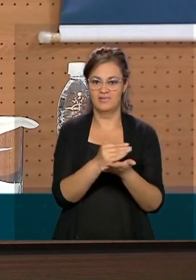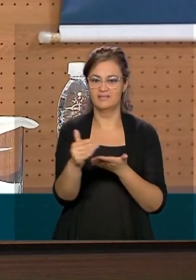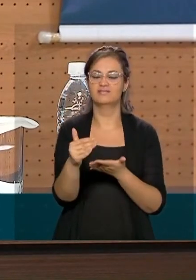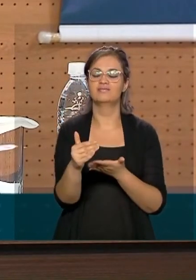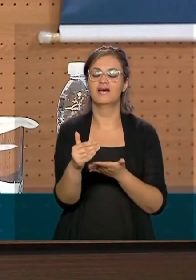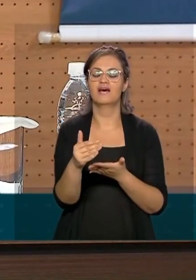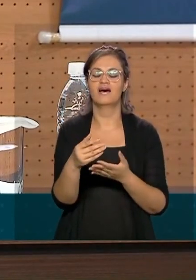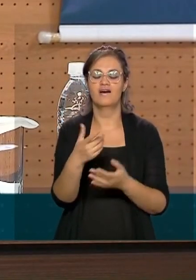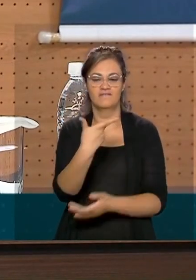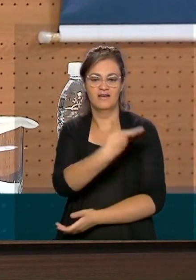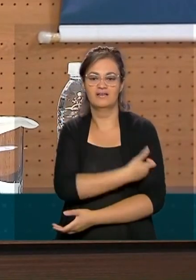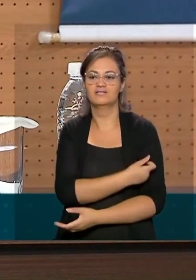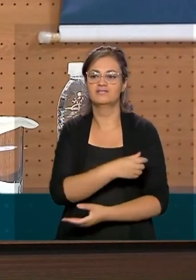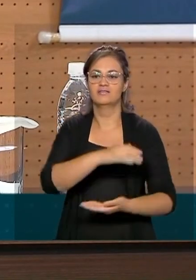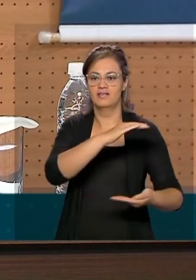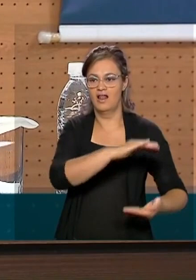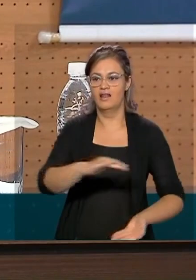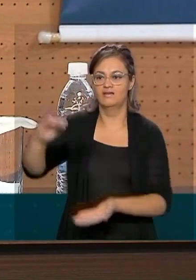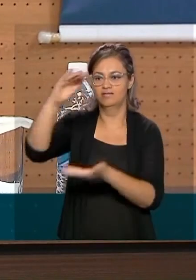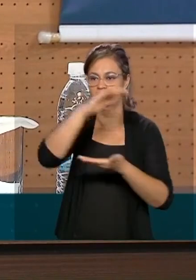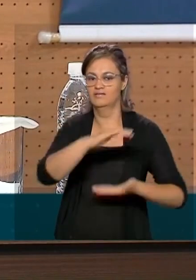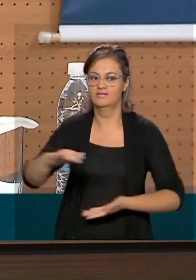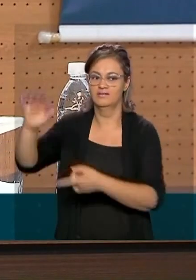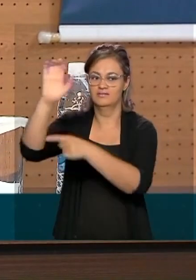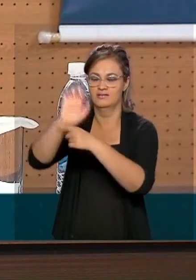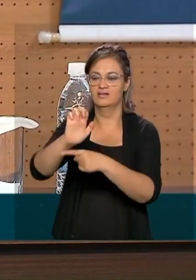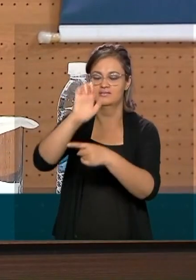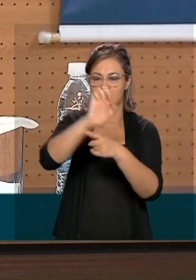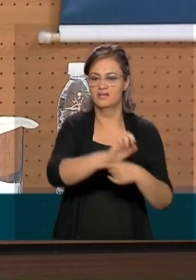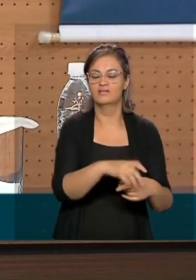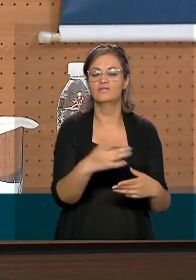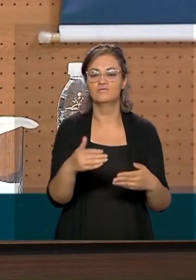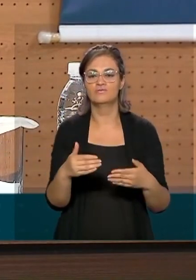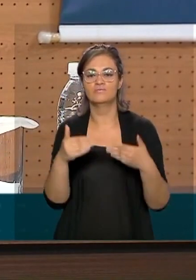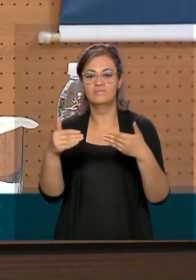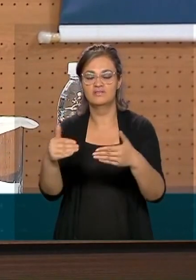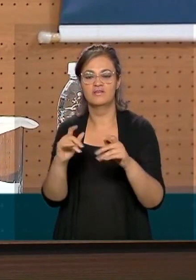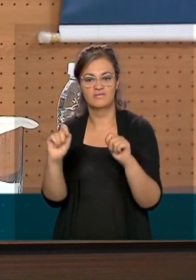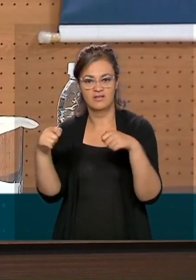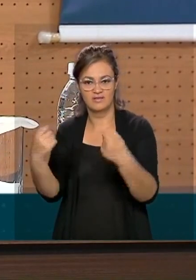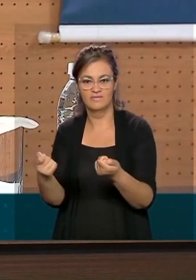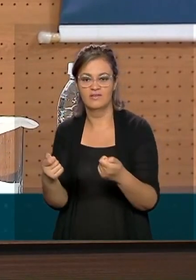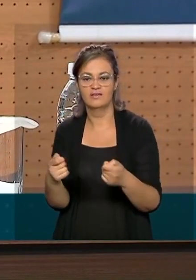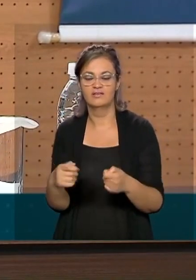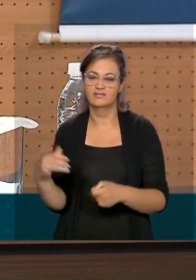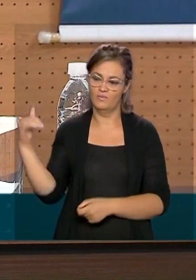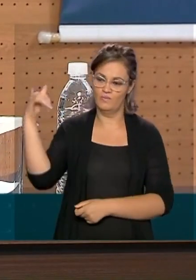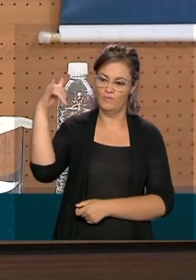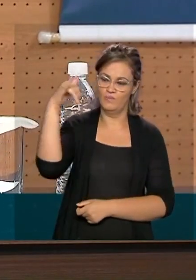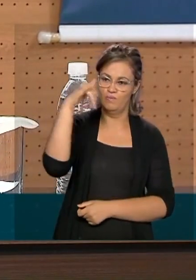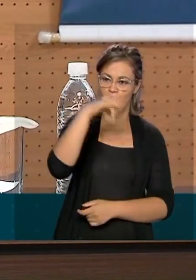da vacina para todos os estados, com o apoio do Ministério da Defesa, com deslocamento aéreo,